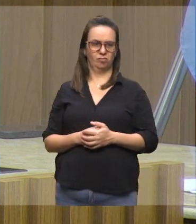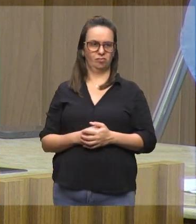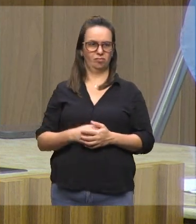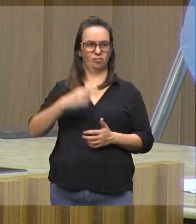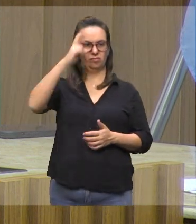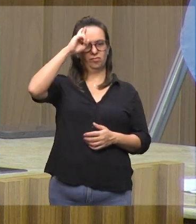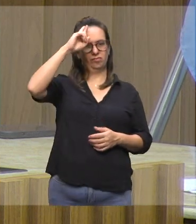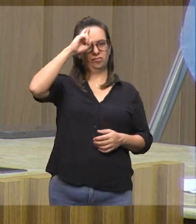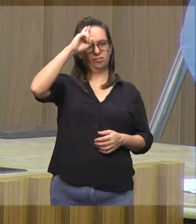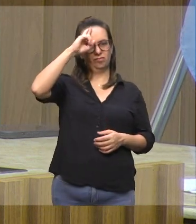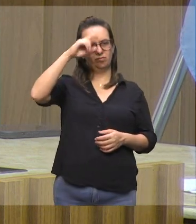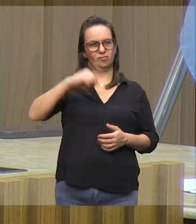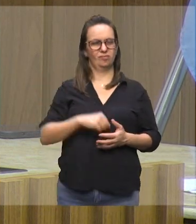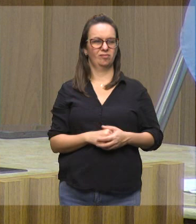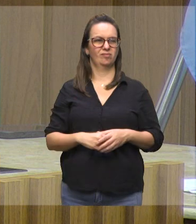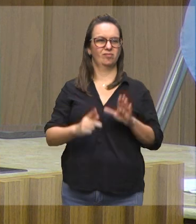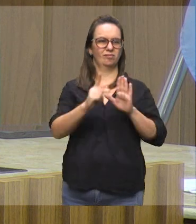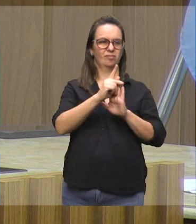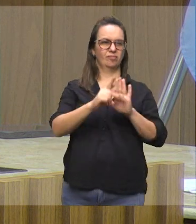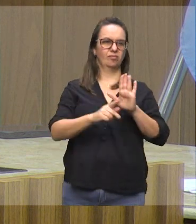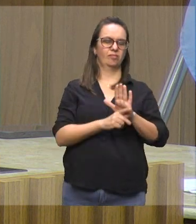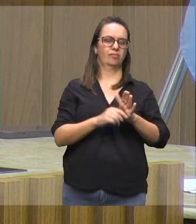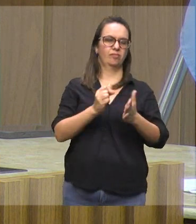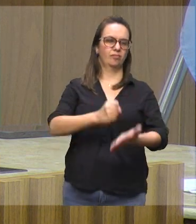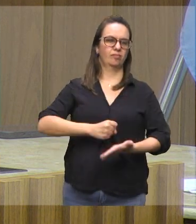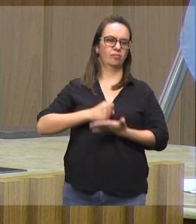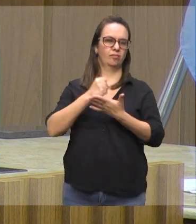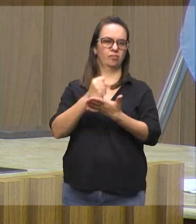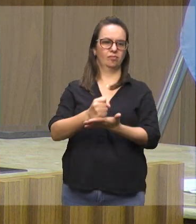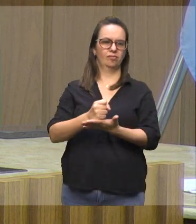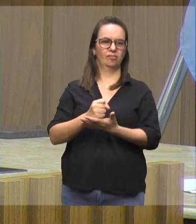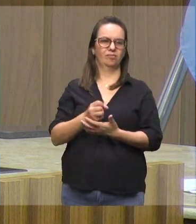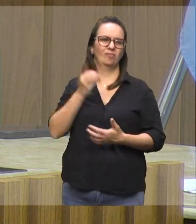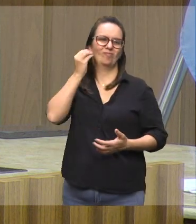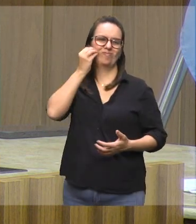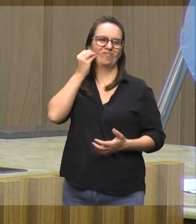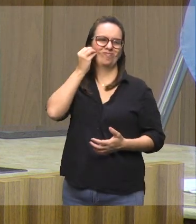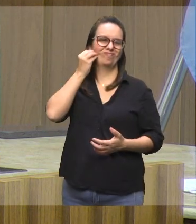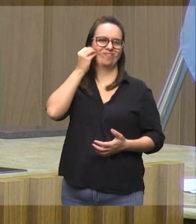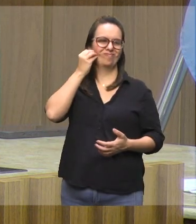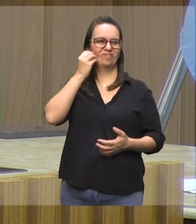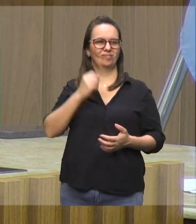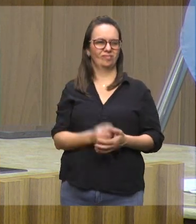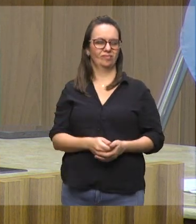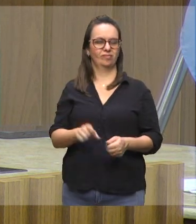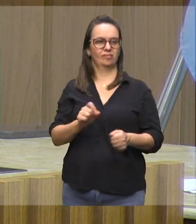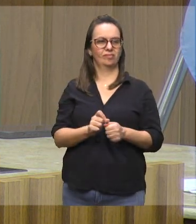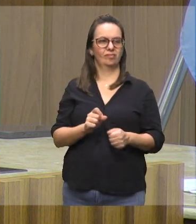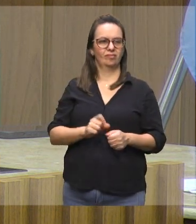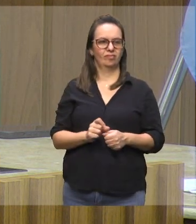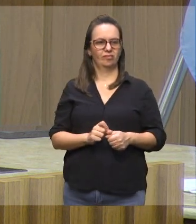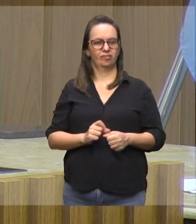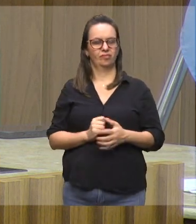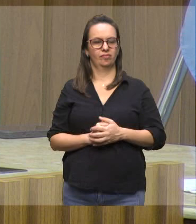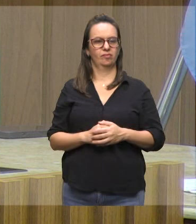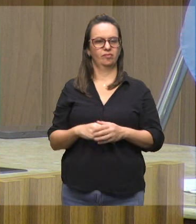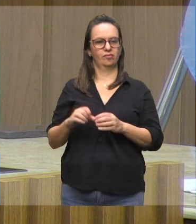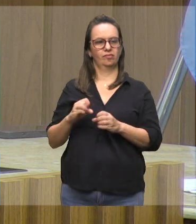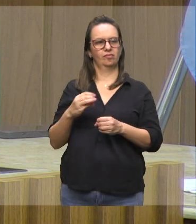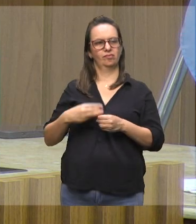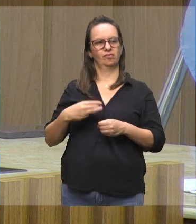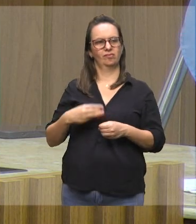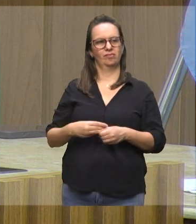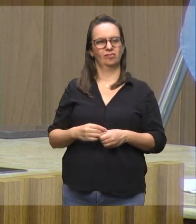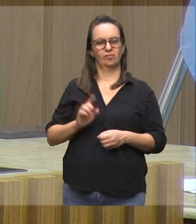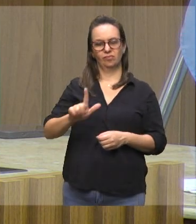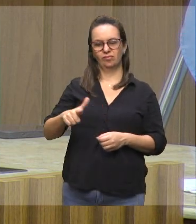rede municipal. Então, esse projeto vem subsidiar e tentar despertar na nossa rede municipal de ensino um outro caminho. Por mais que a